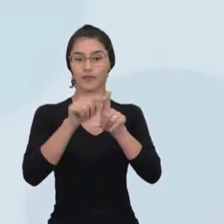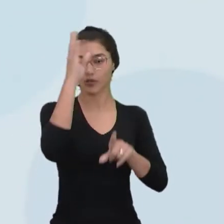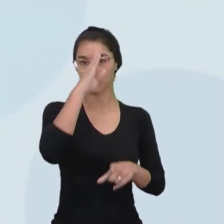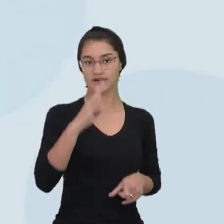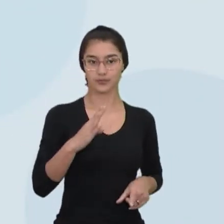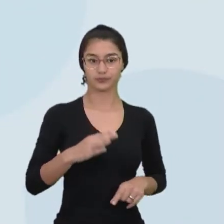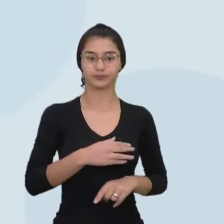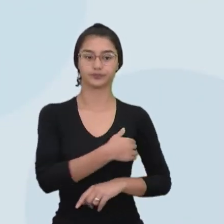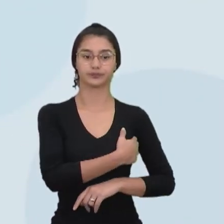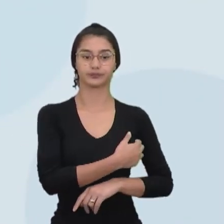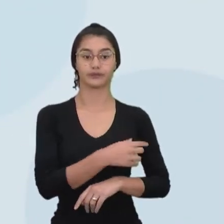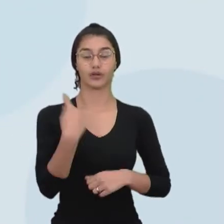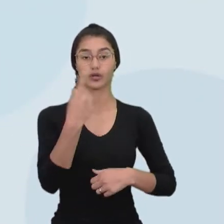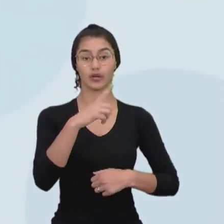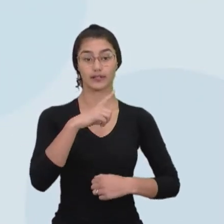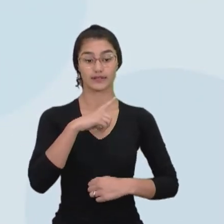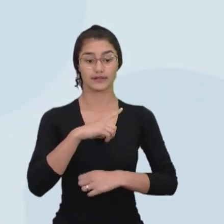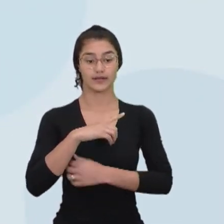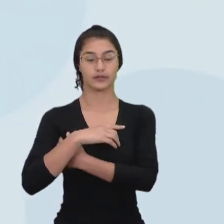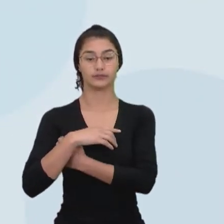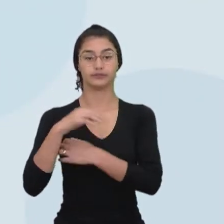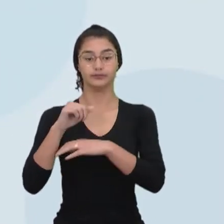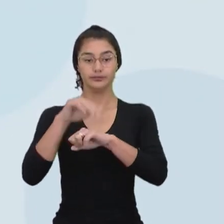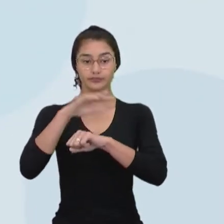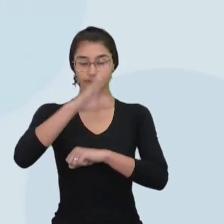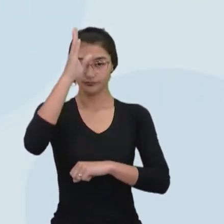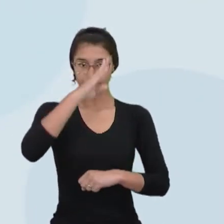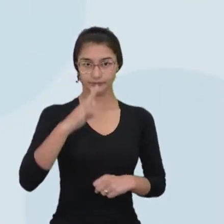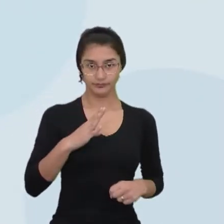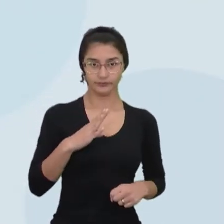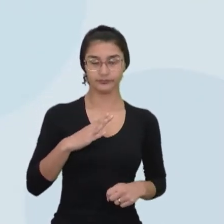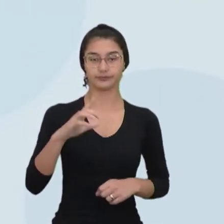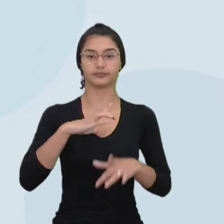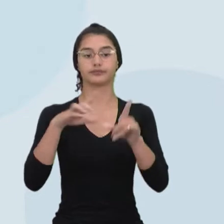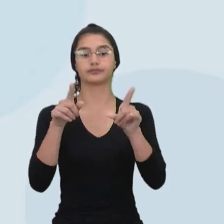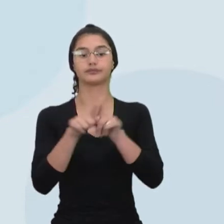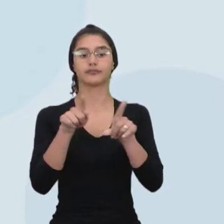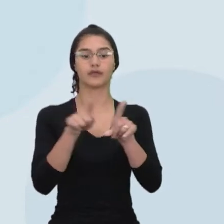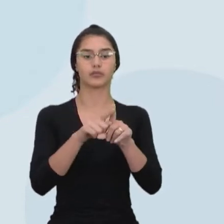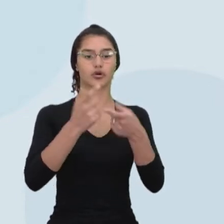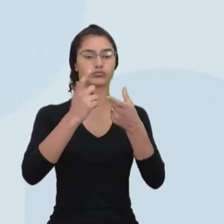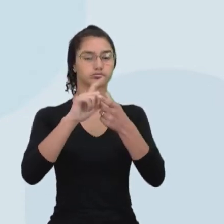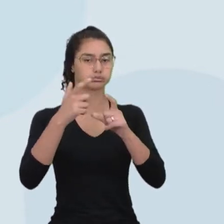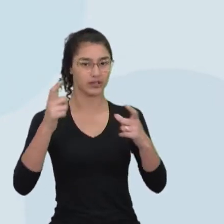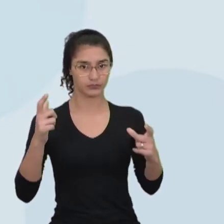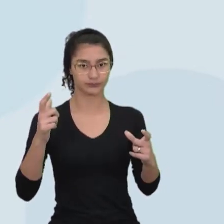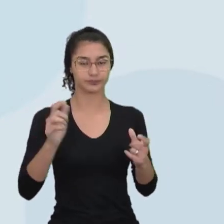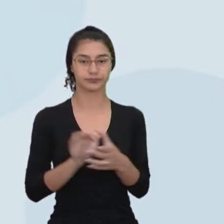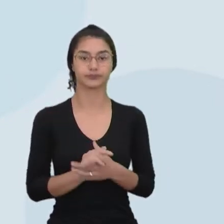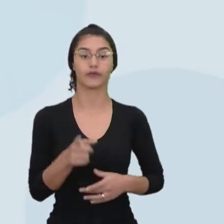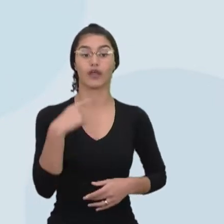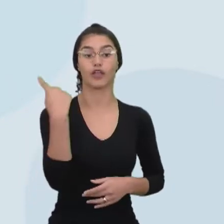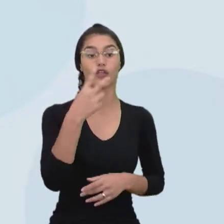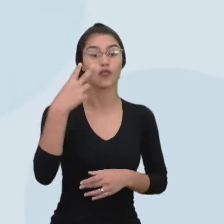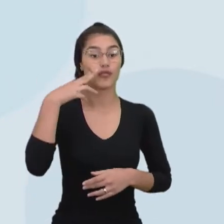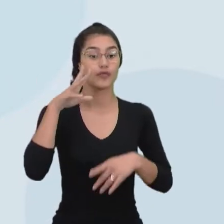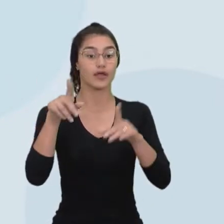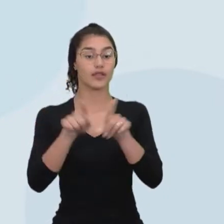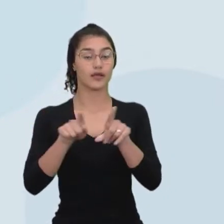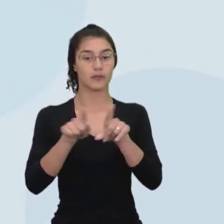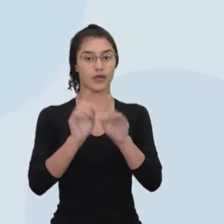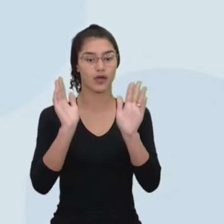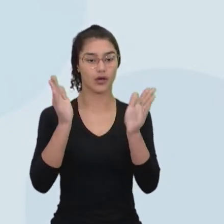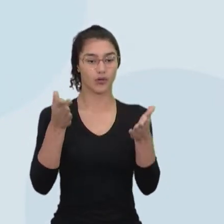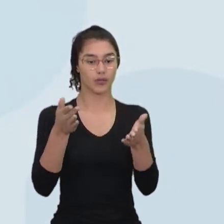Brasil, né? Então nós temos aí os indicadores no Brasil através das suas dimensões, né, que nós vamos ver aí a partir de